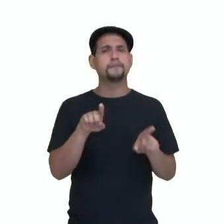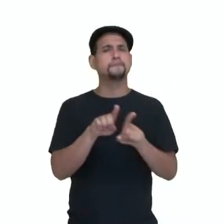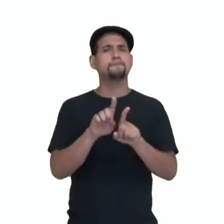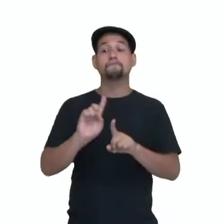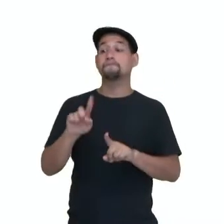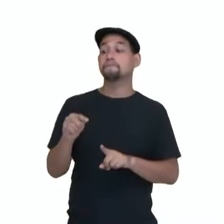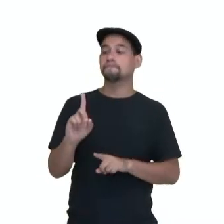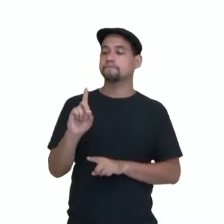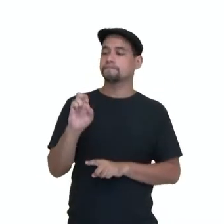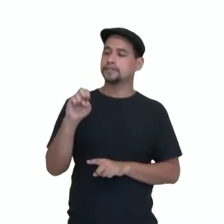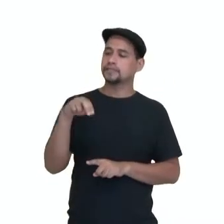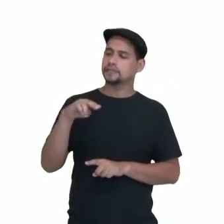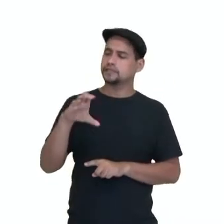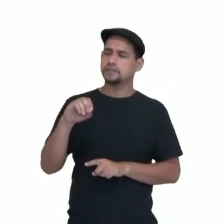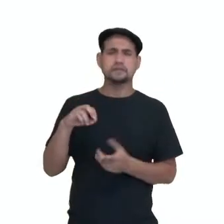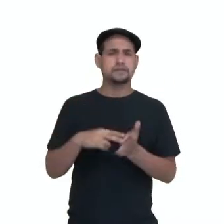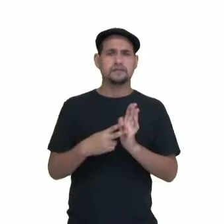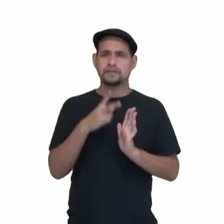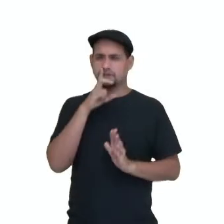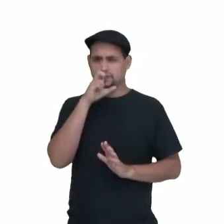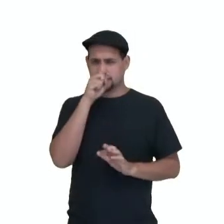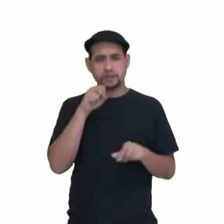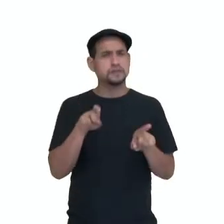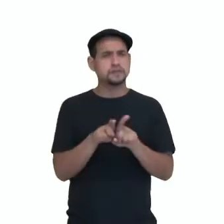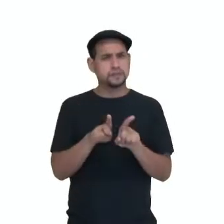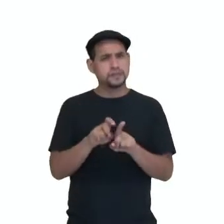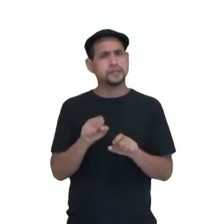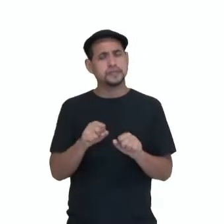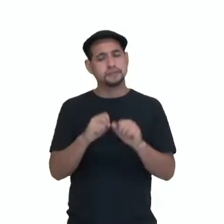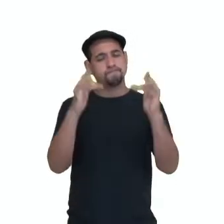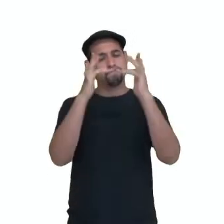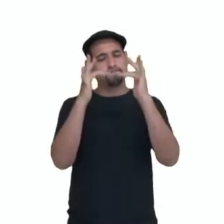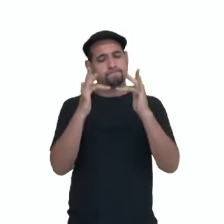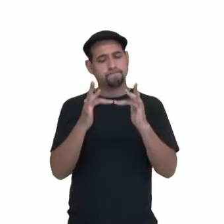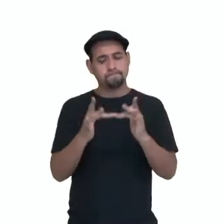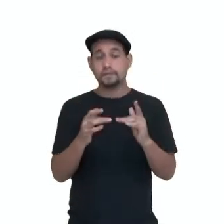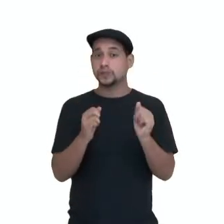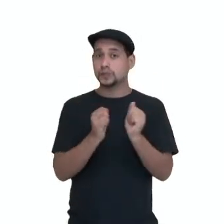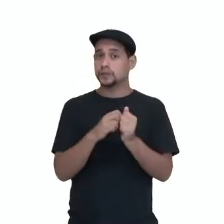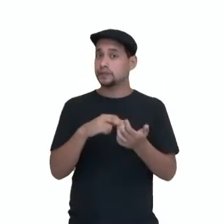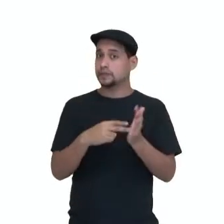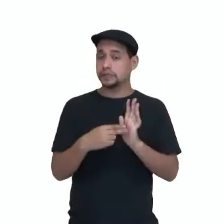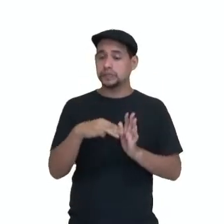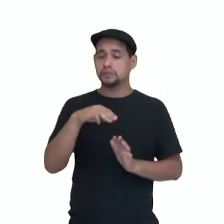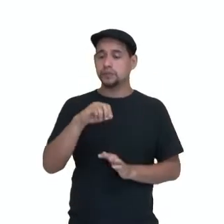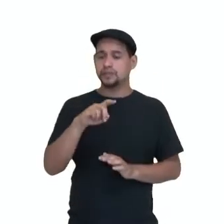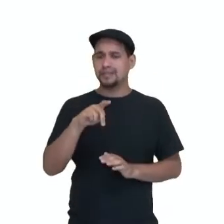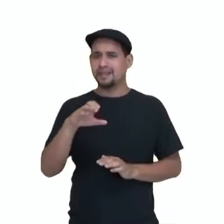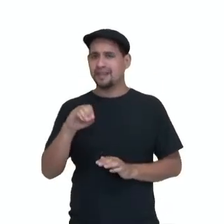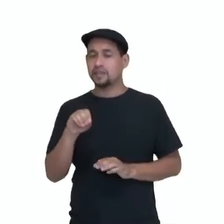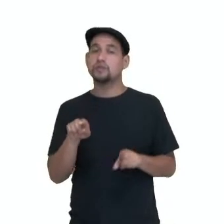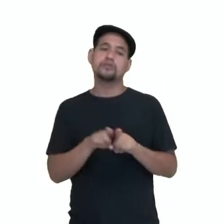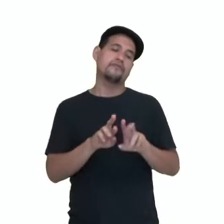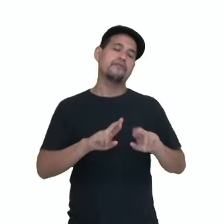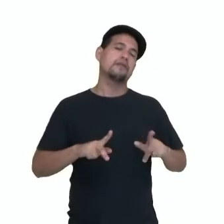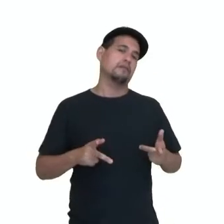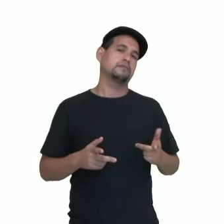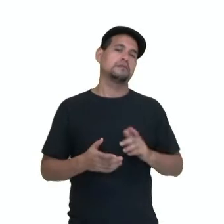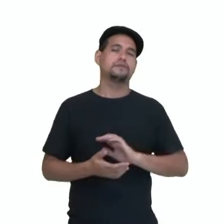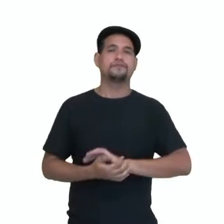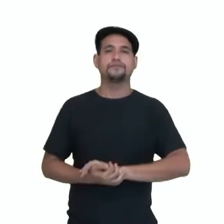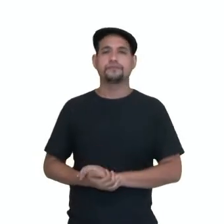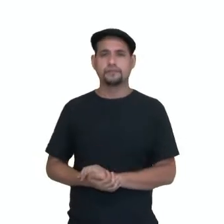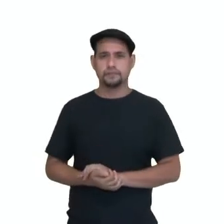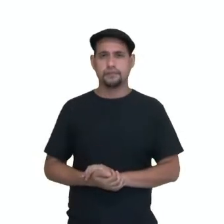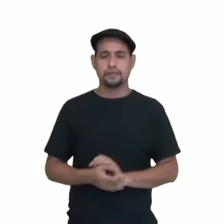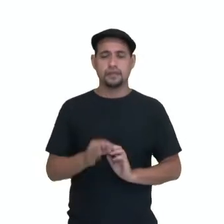o denso, que ele é mais resistente, faz parte dos ligamentos e tendões que pode ser modelado e não modelado.